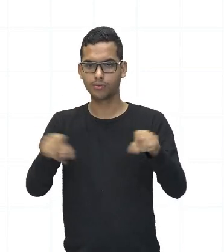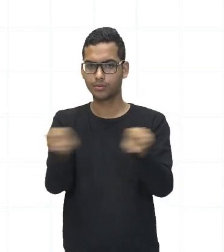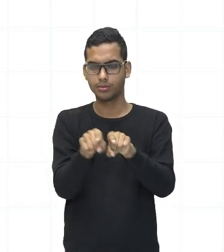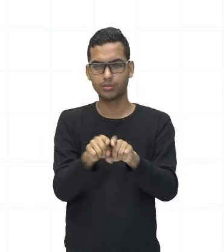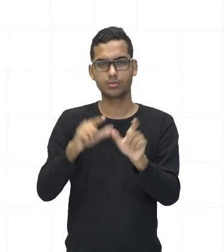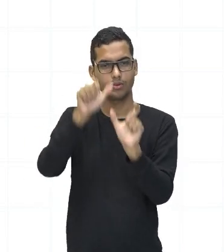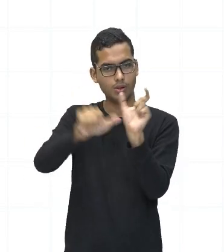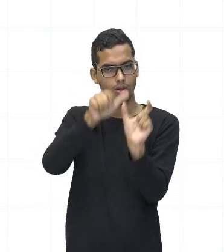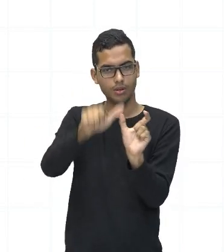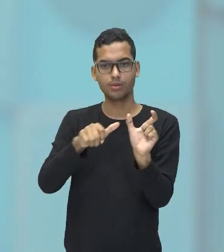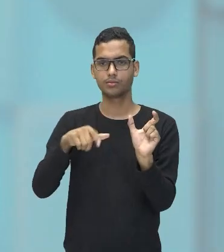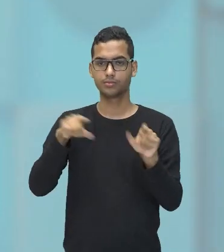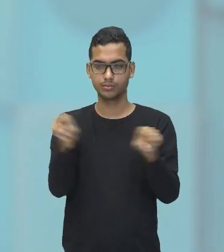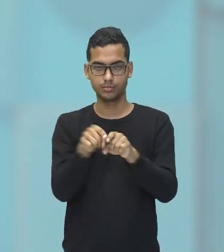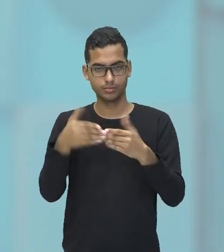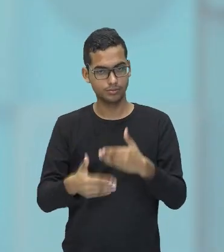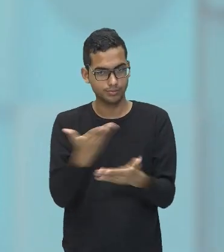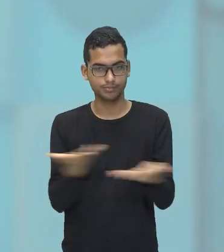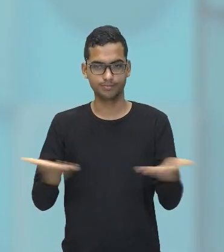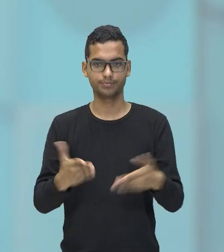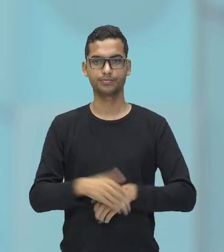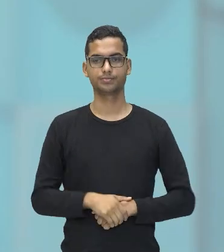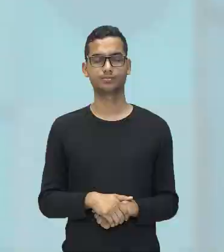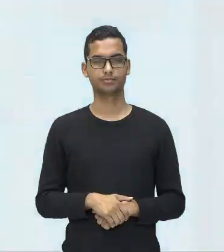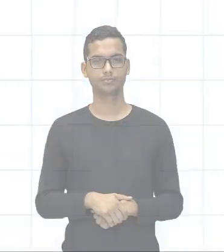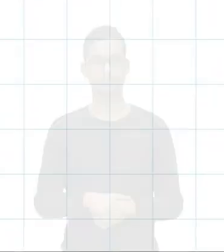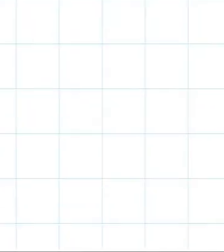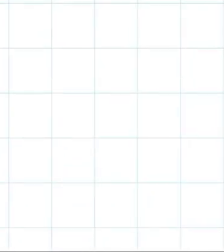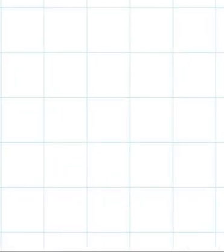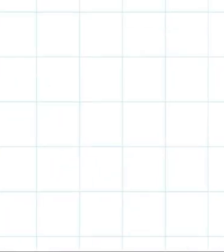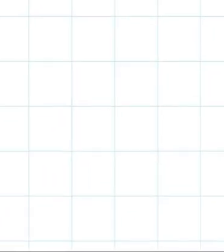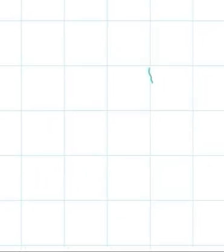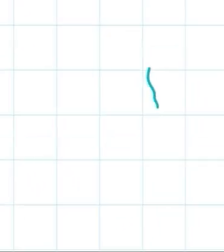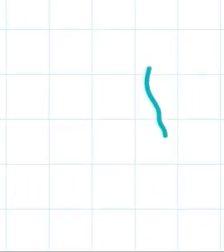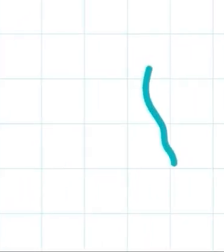flexões. Então vamos iniciar esta aula? Vamos lá!